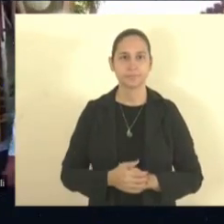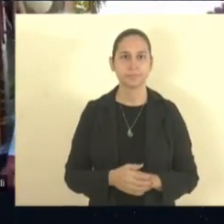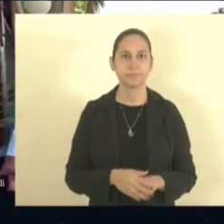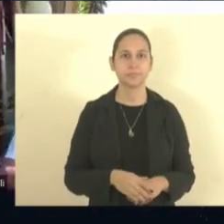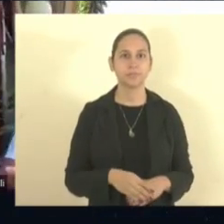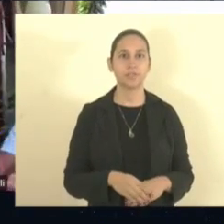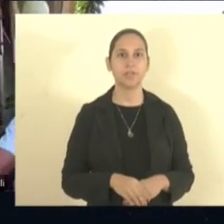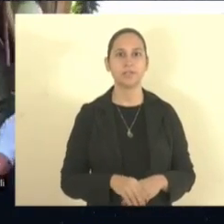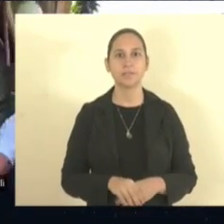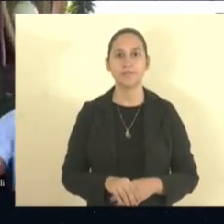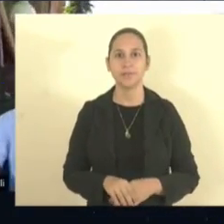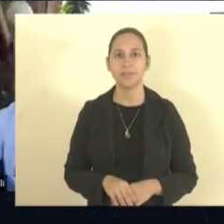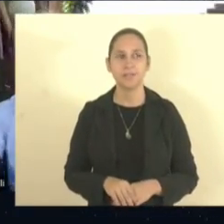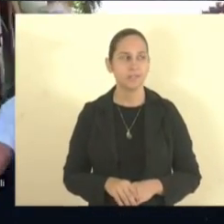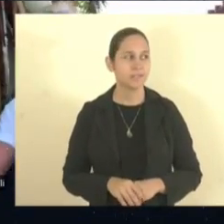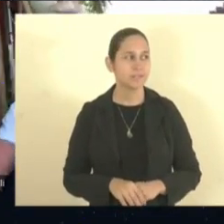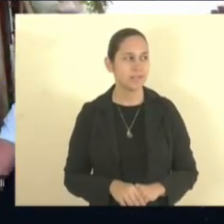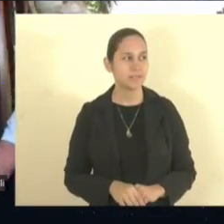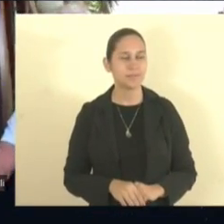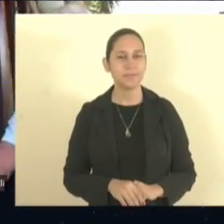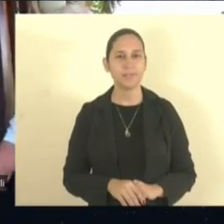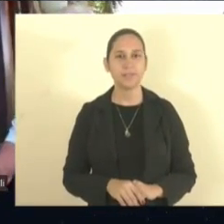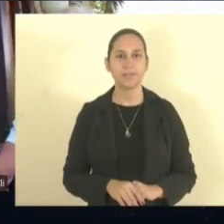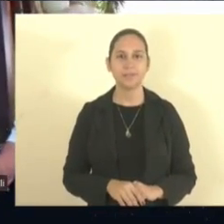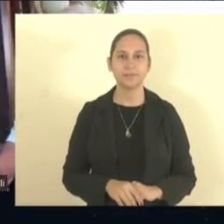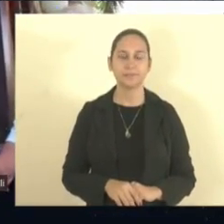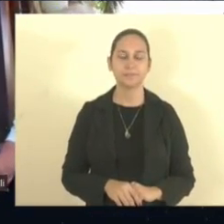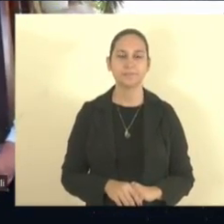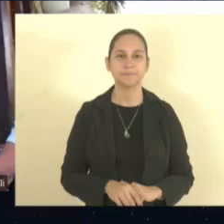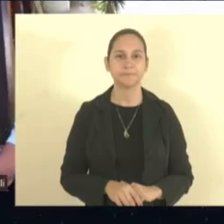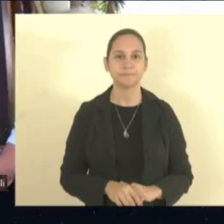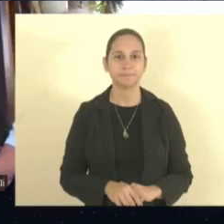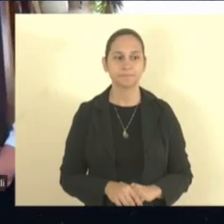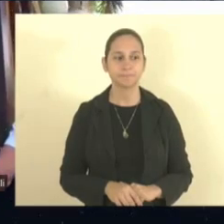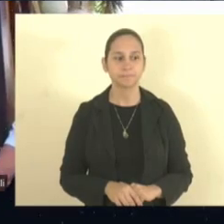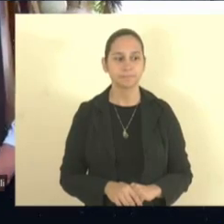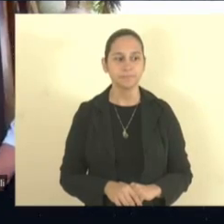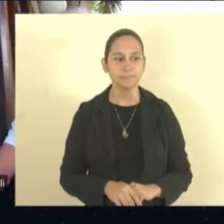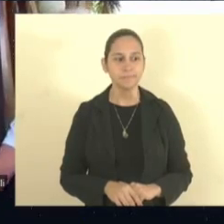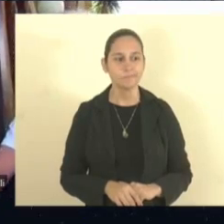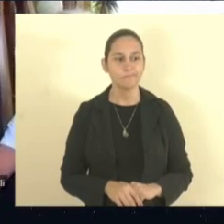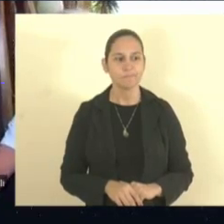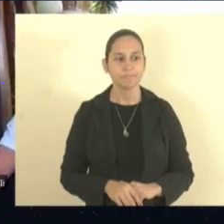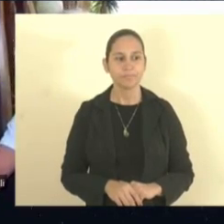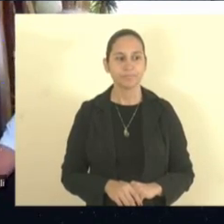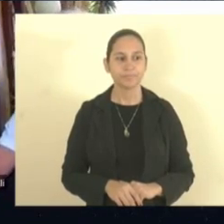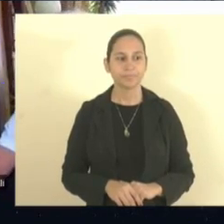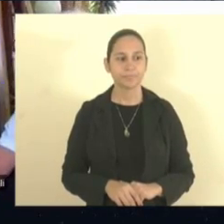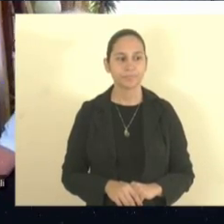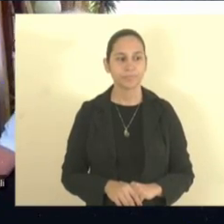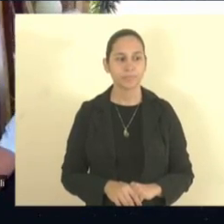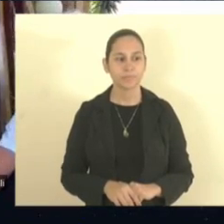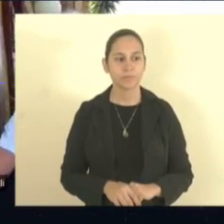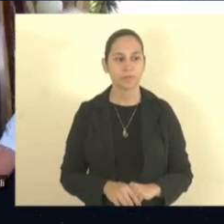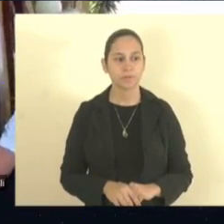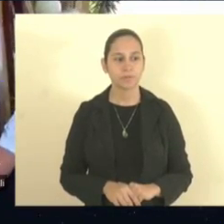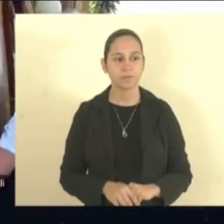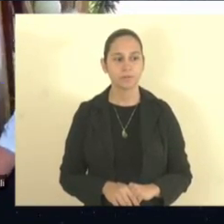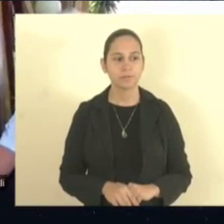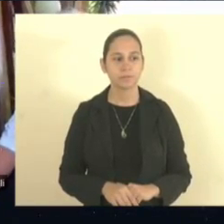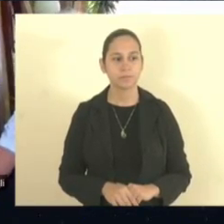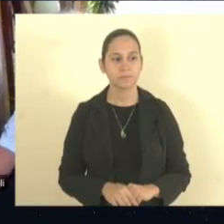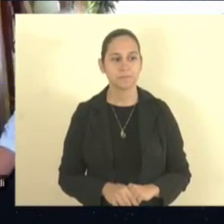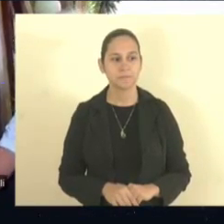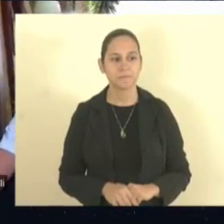alguém. Presidente Flávio também. Alcântara. Eu fui citado. Obrigado, deputado Sérgio Meneghelli.